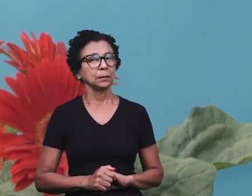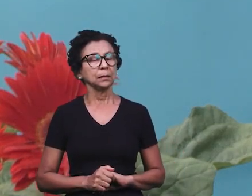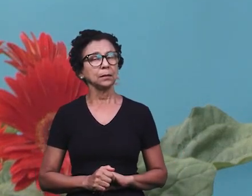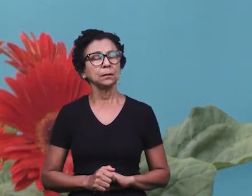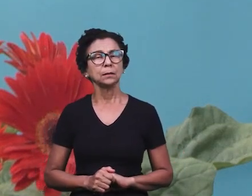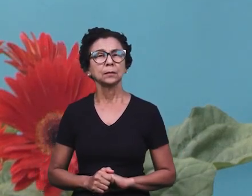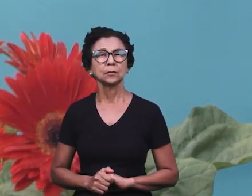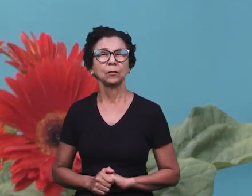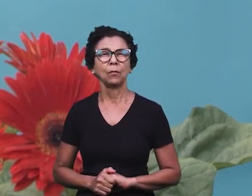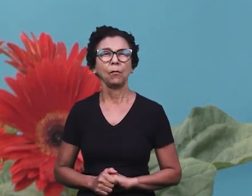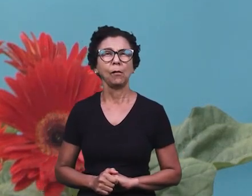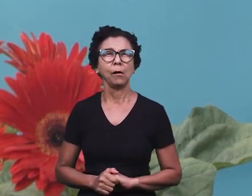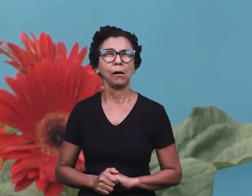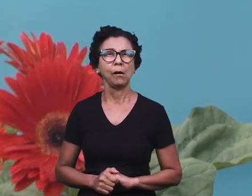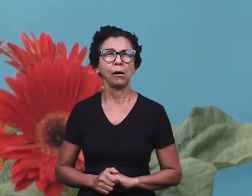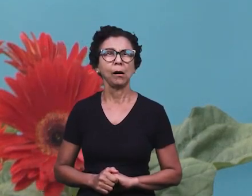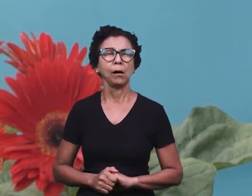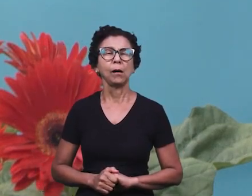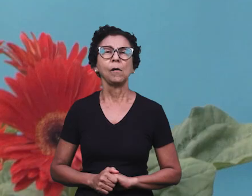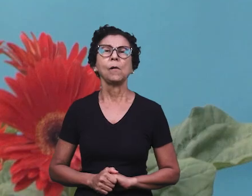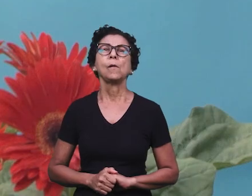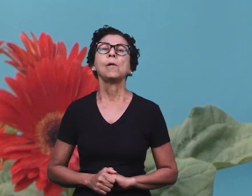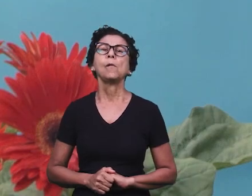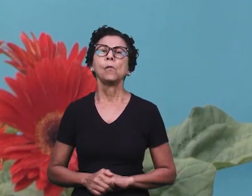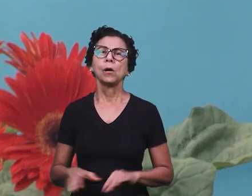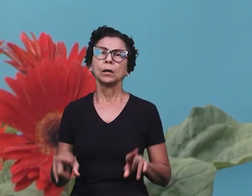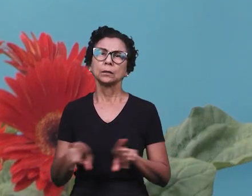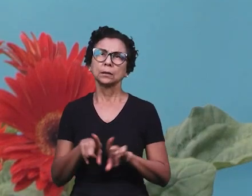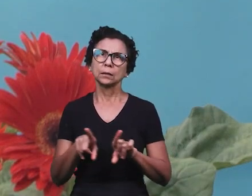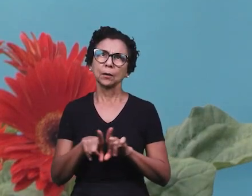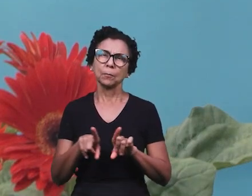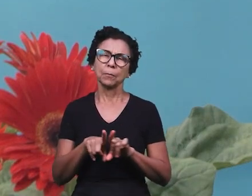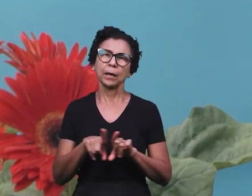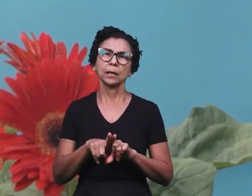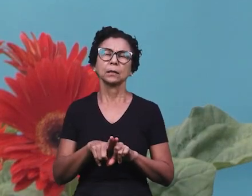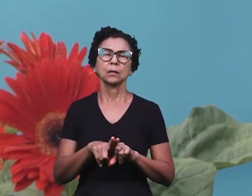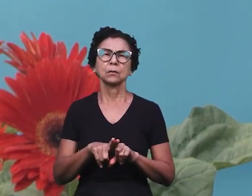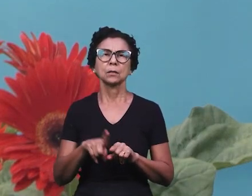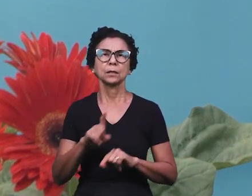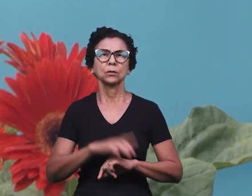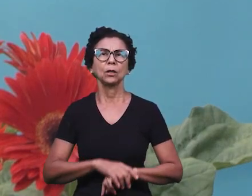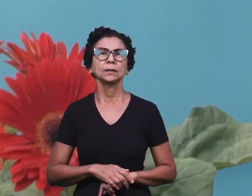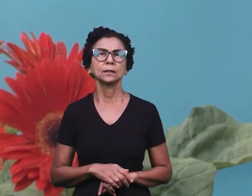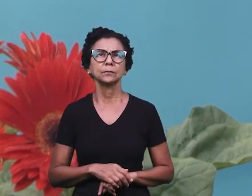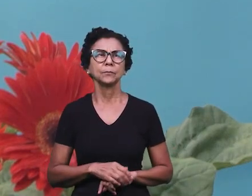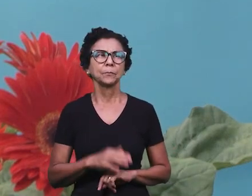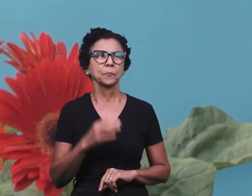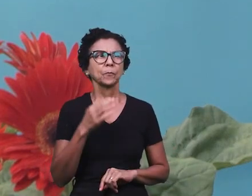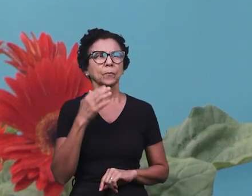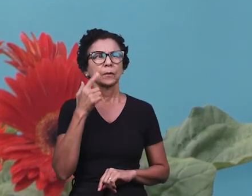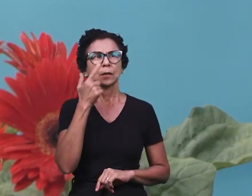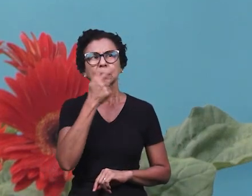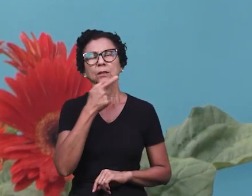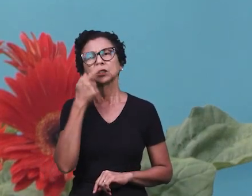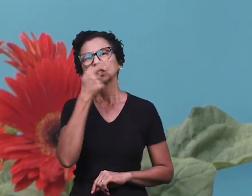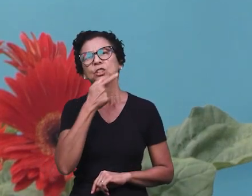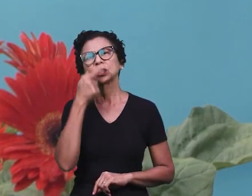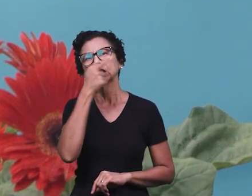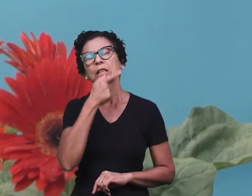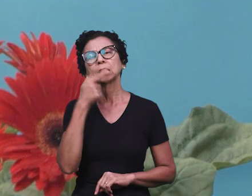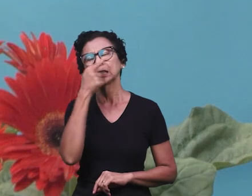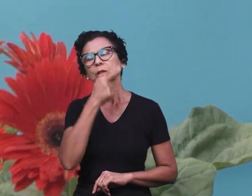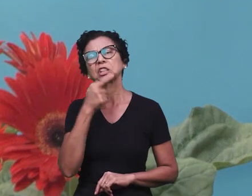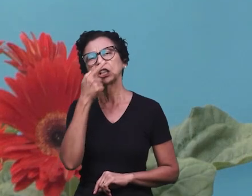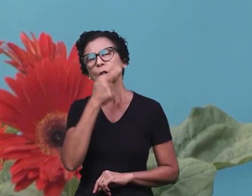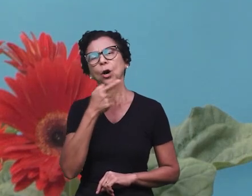faz uma sobrecarga de glicose, geralmente com 75 gramas de glicose, e a gente faz a mensuração na